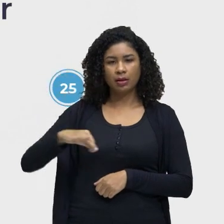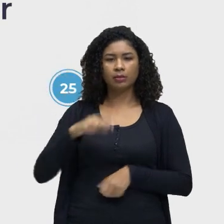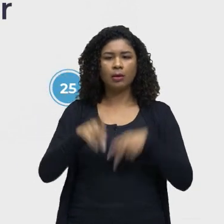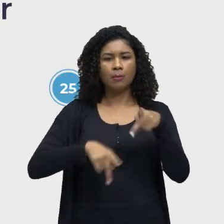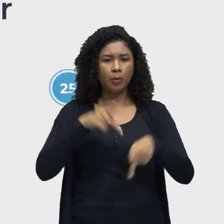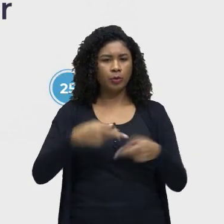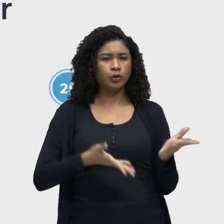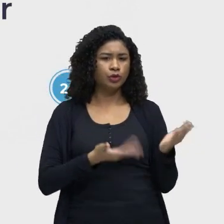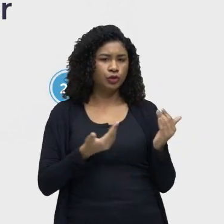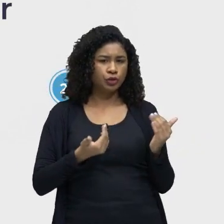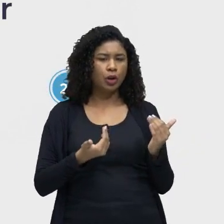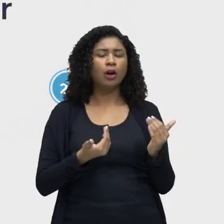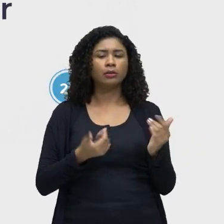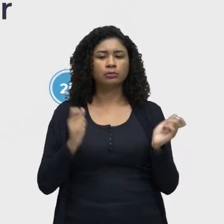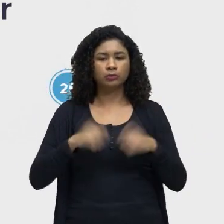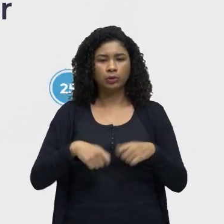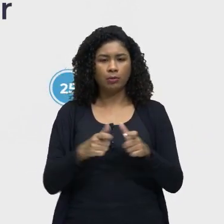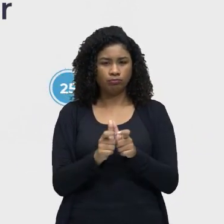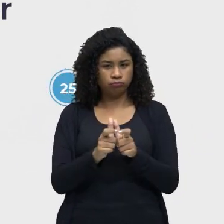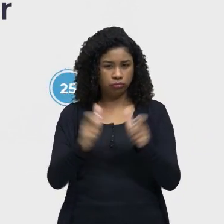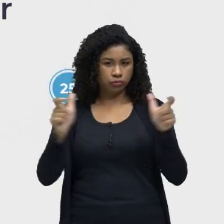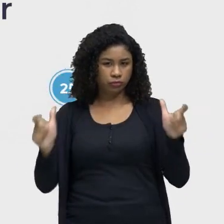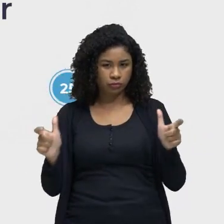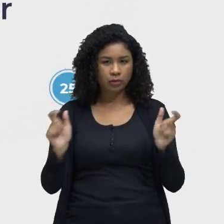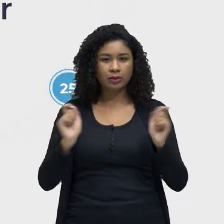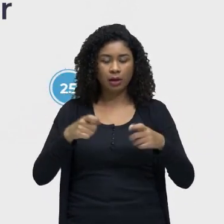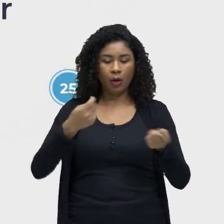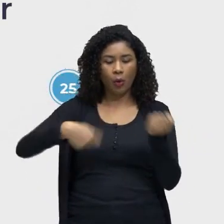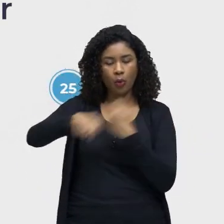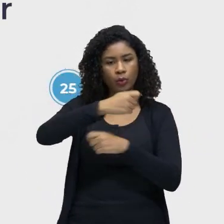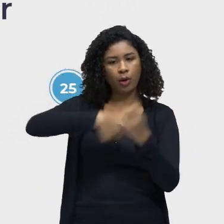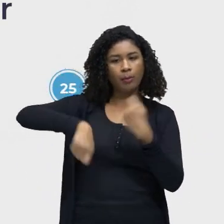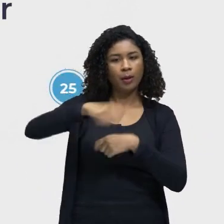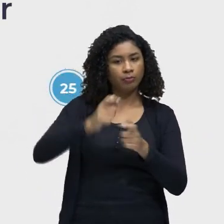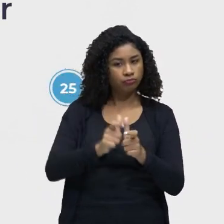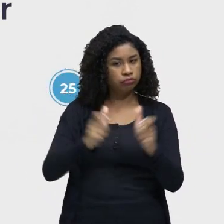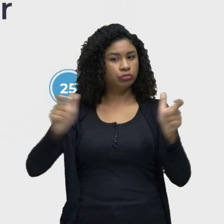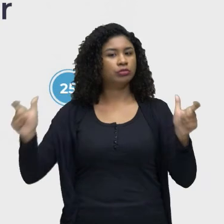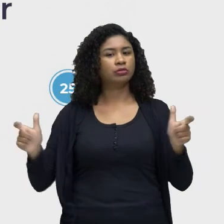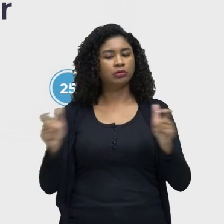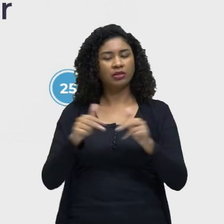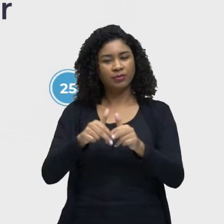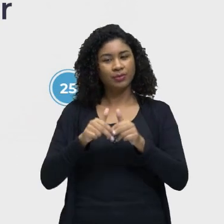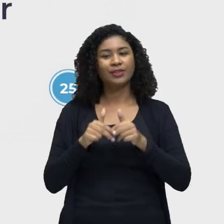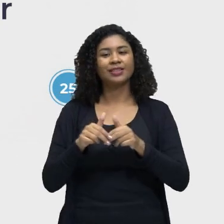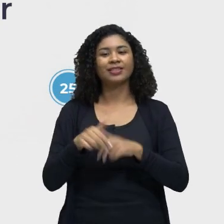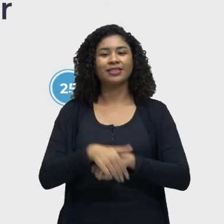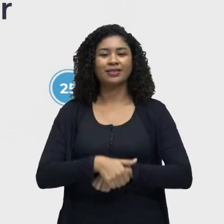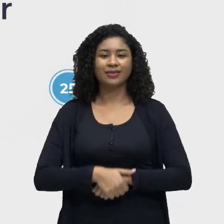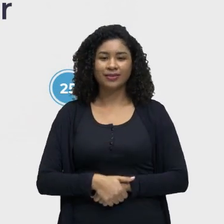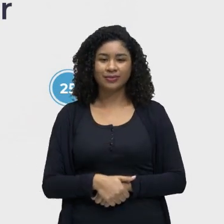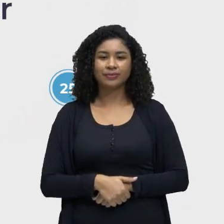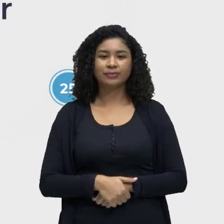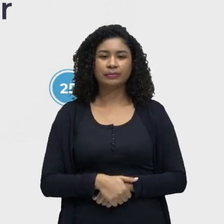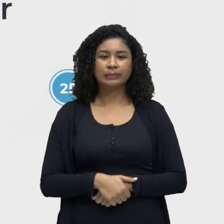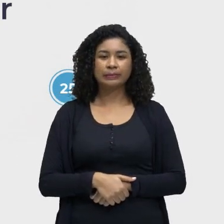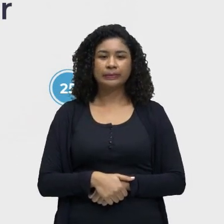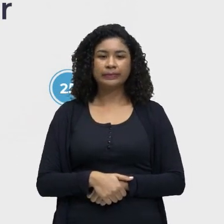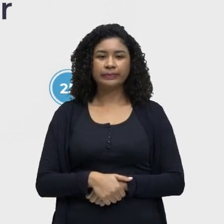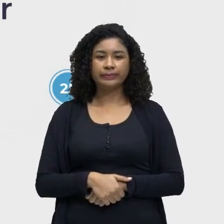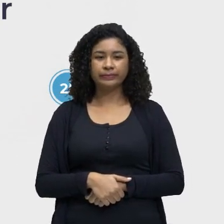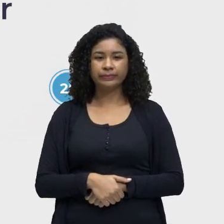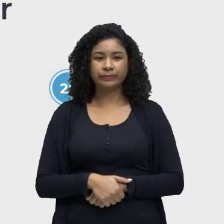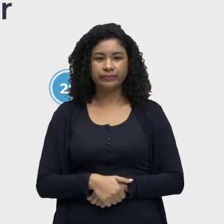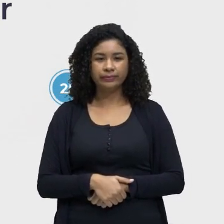jovem, maior é a população economicamente ativa, então aí dá uma folga para o sistema previdenciário, o que é justamente ao contrário do que